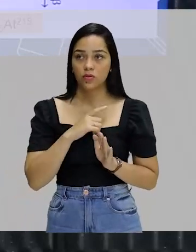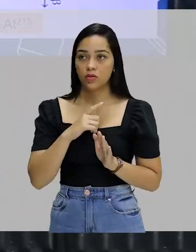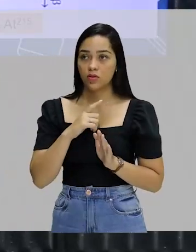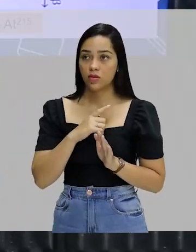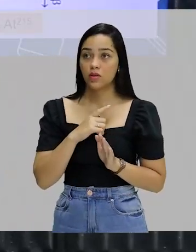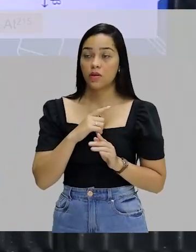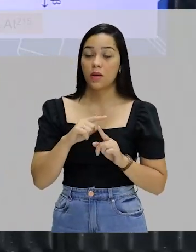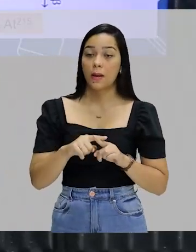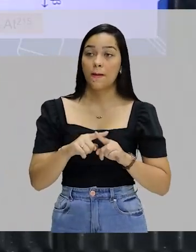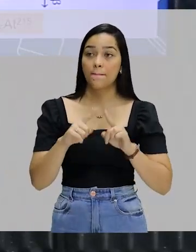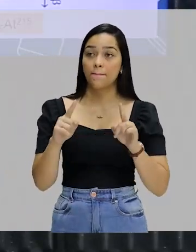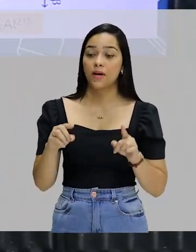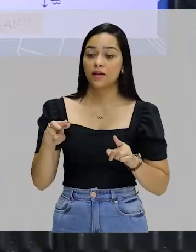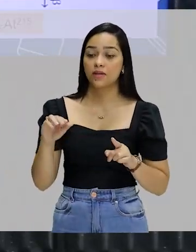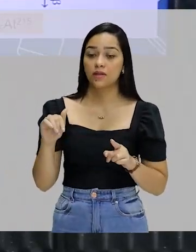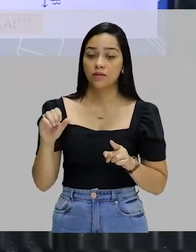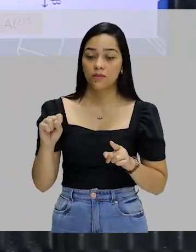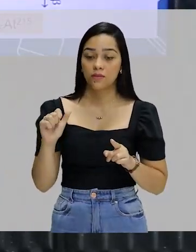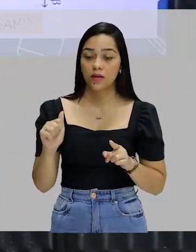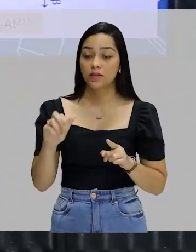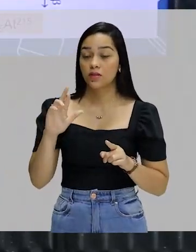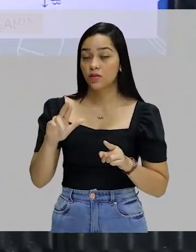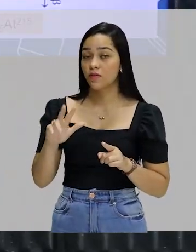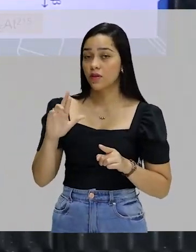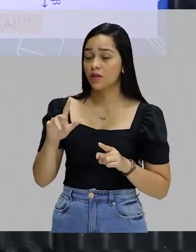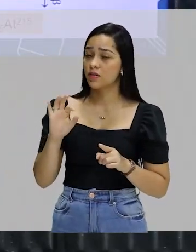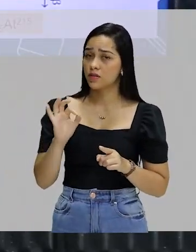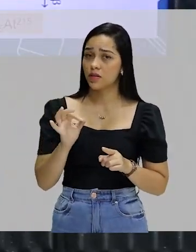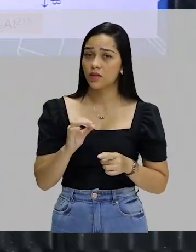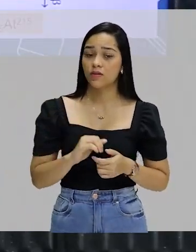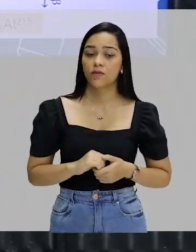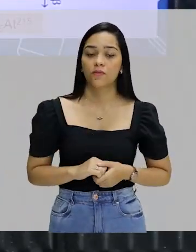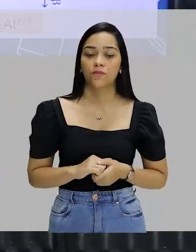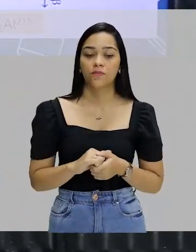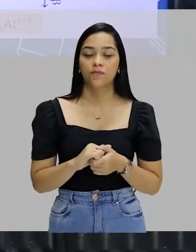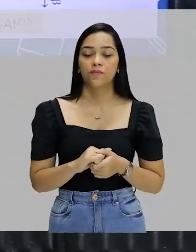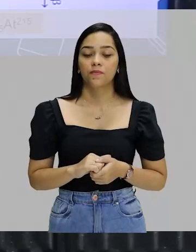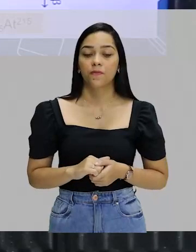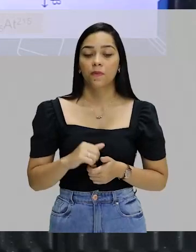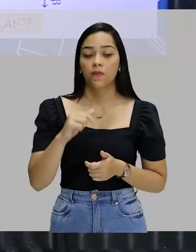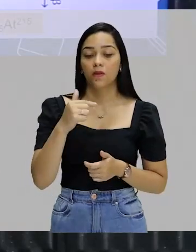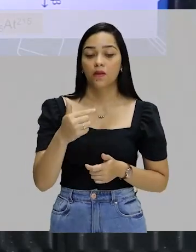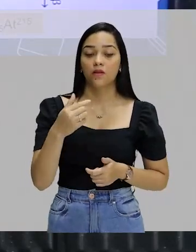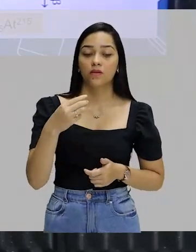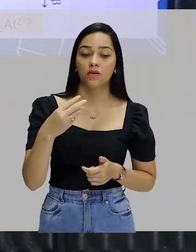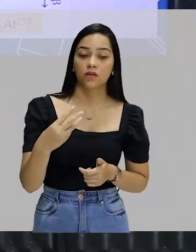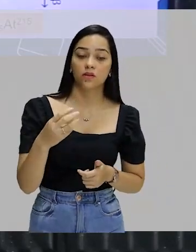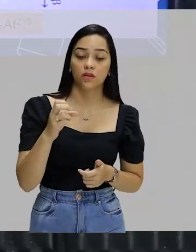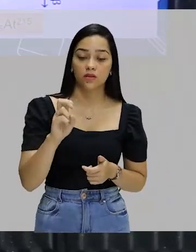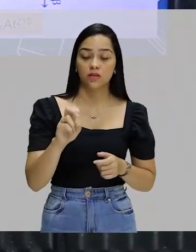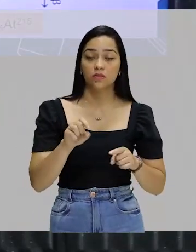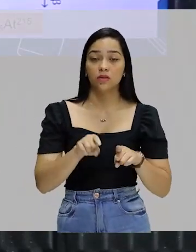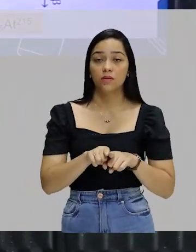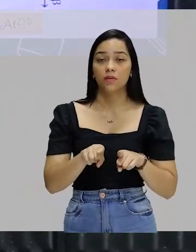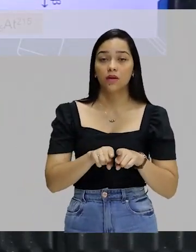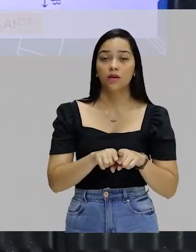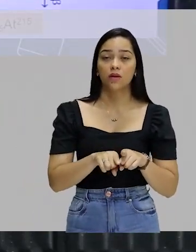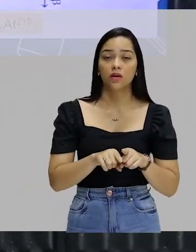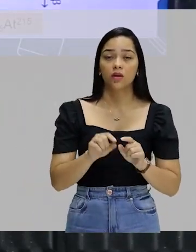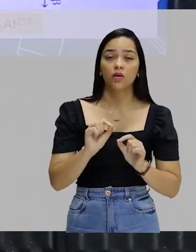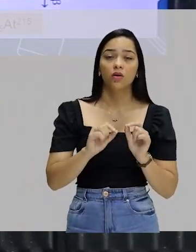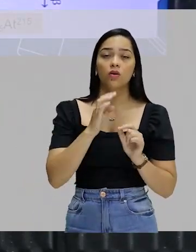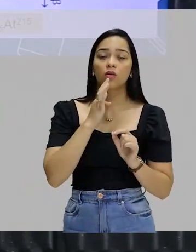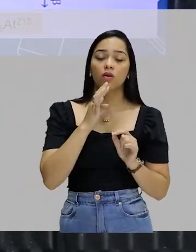atômico, mas massas diferentes, tudo bem? A série do urânio 235 também é conhecido como a série